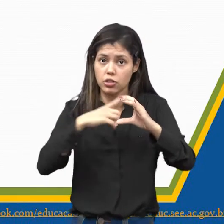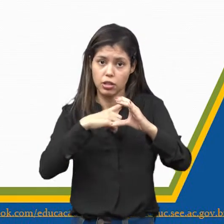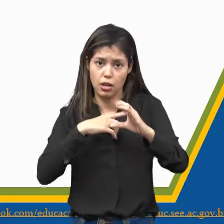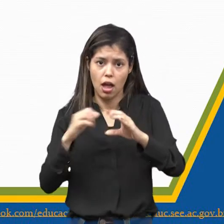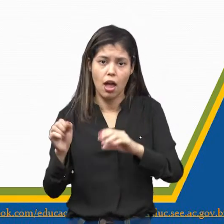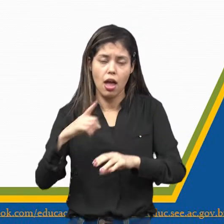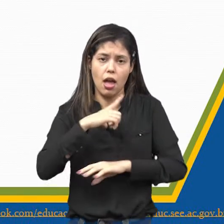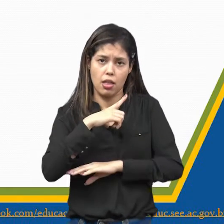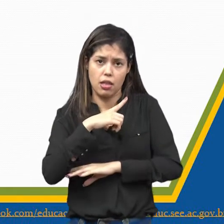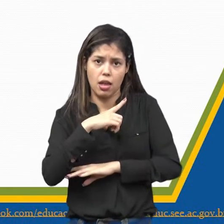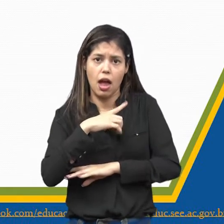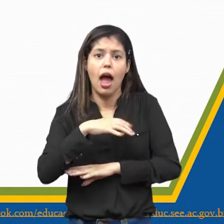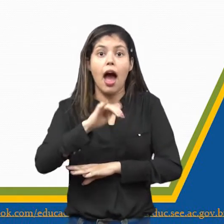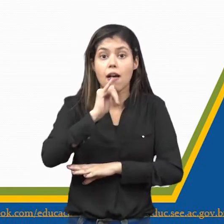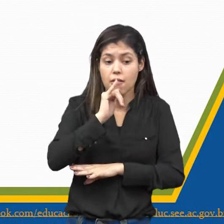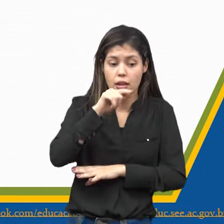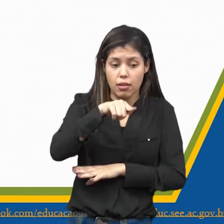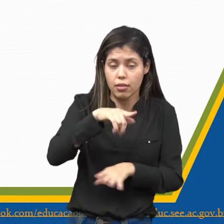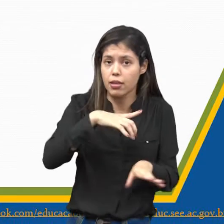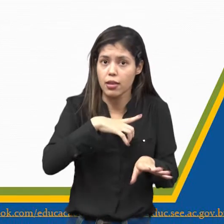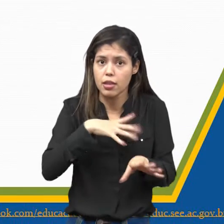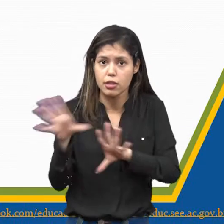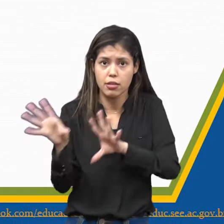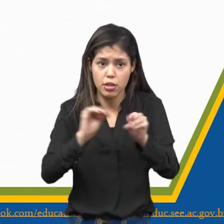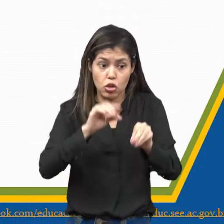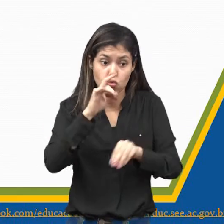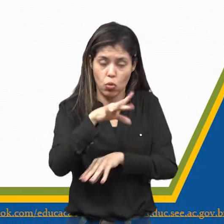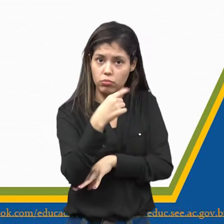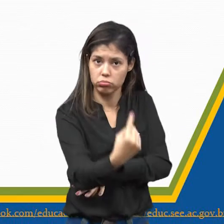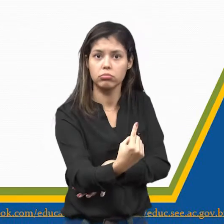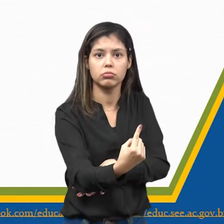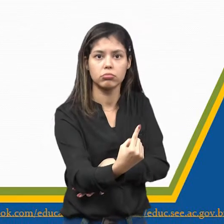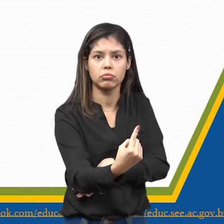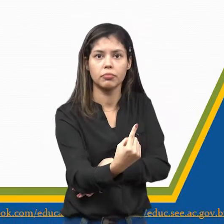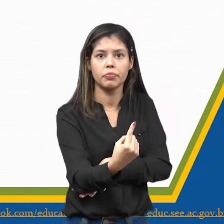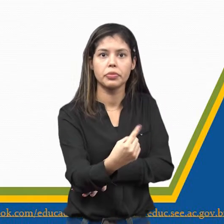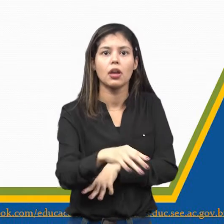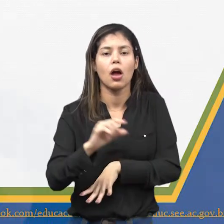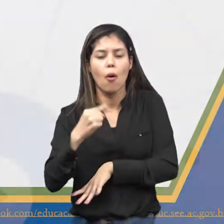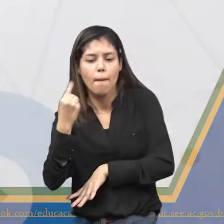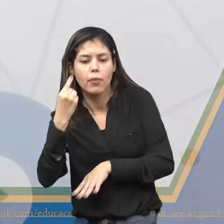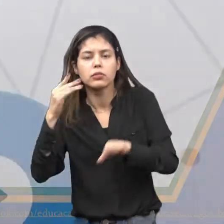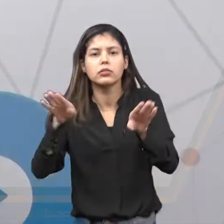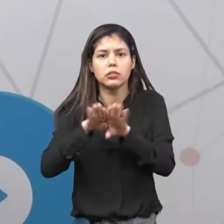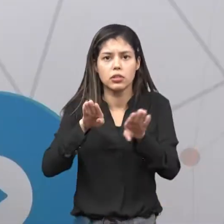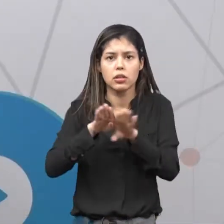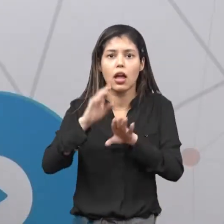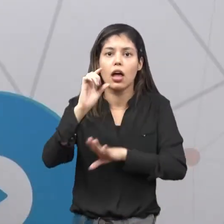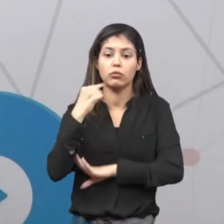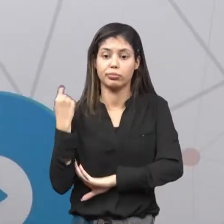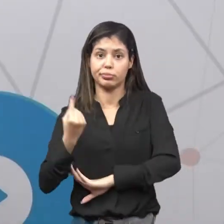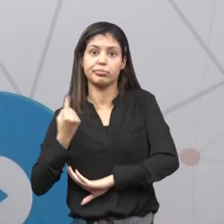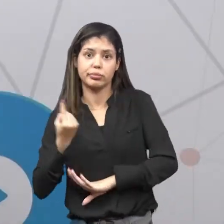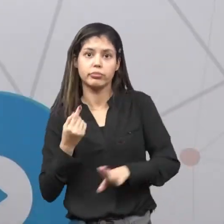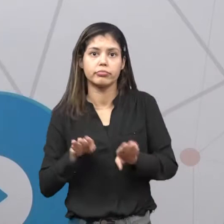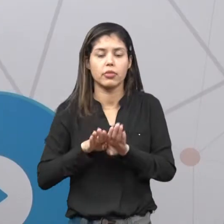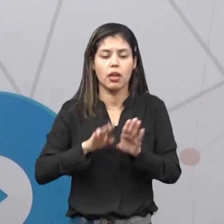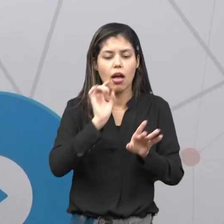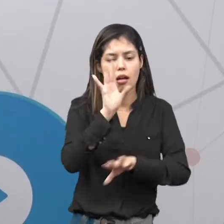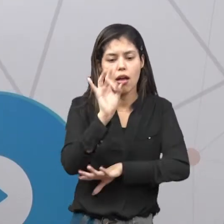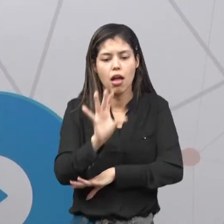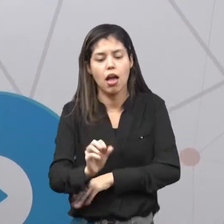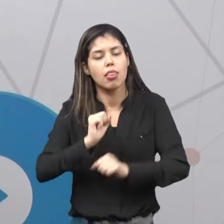daquela pessoa a quem ele é destinado e somente a ela. Ou seja, o princípio da individualidade diz que